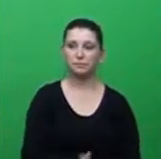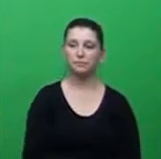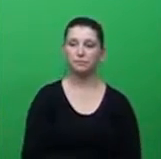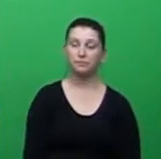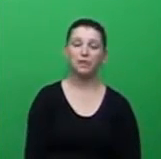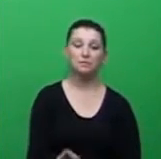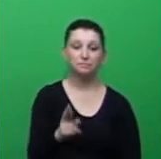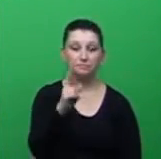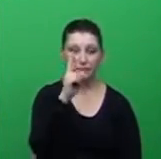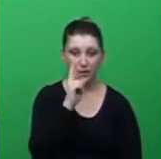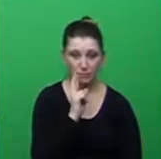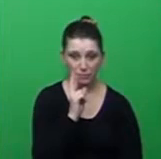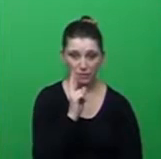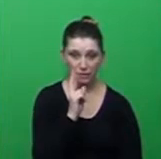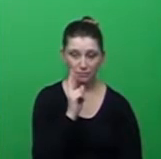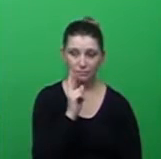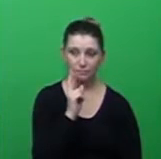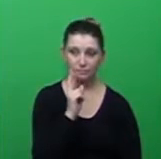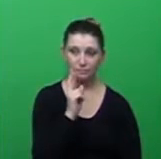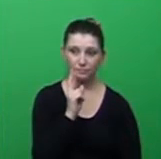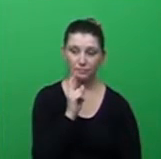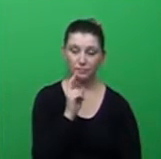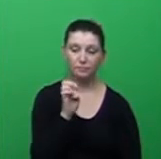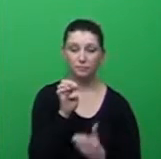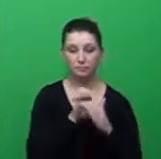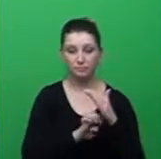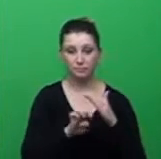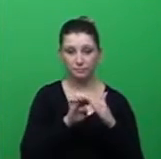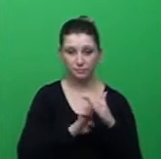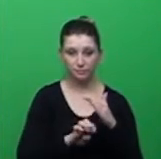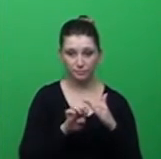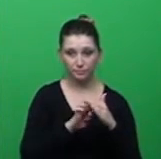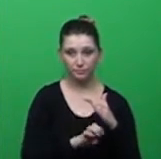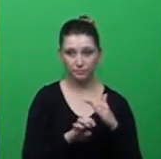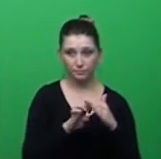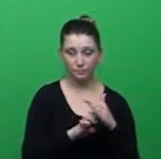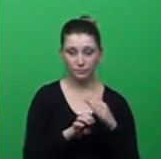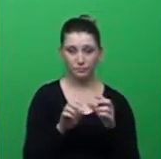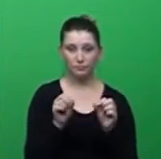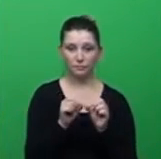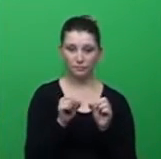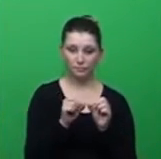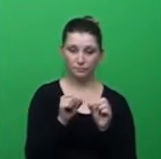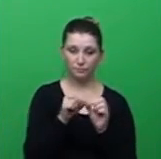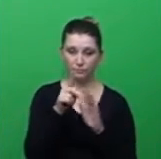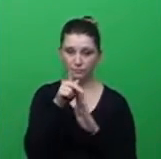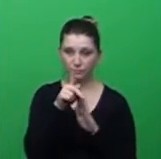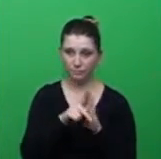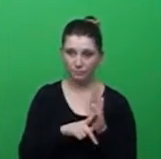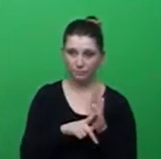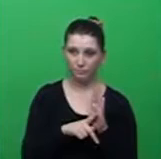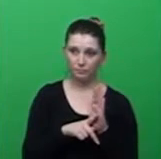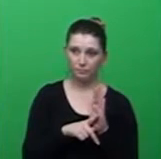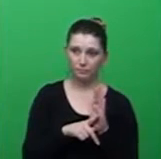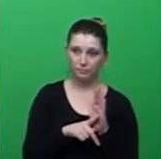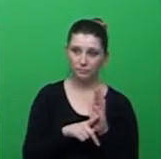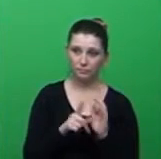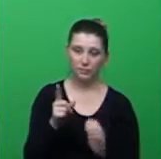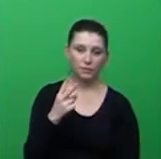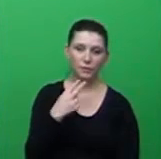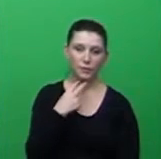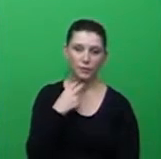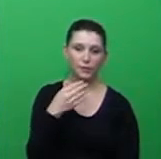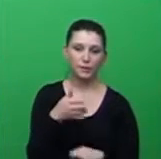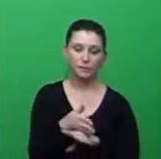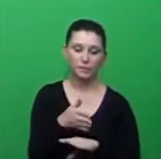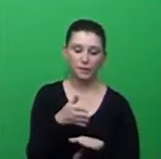a alegação? É que a empresa que está prestando serviço atualmente, ela não pôde participar